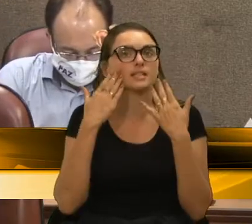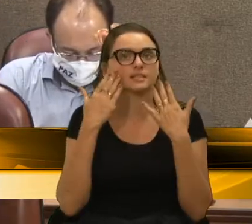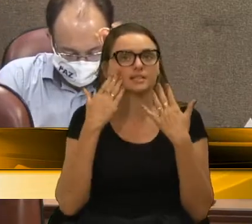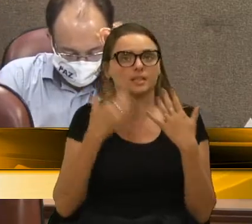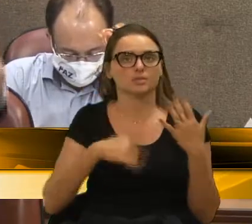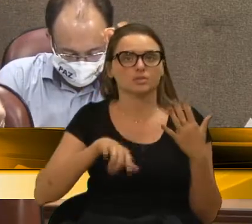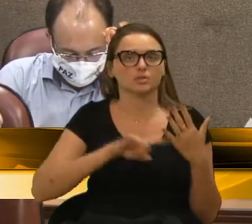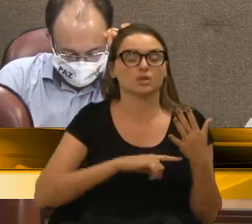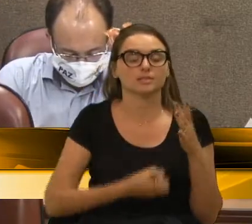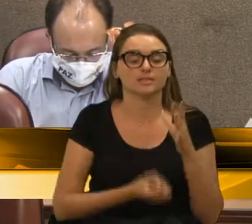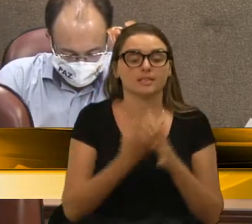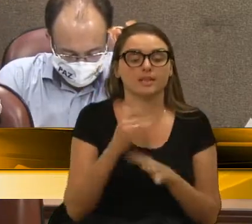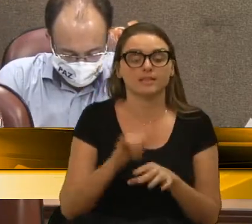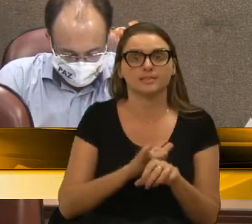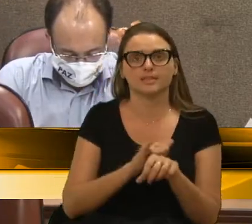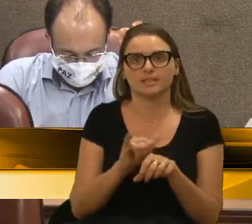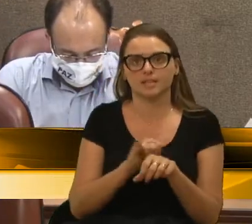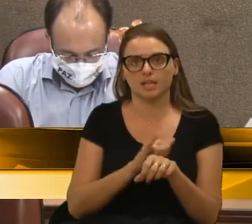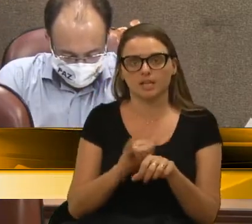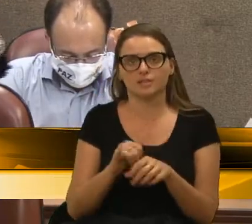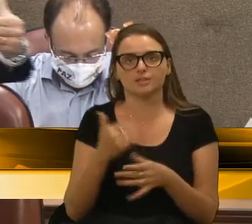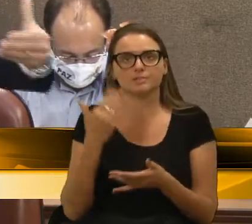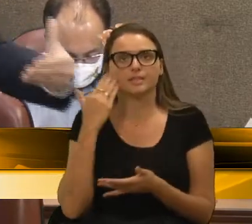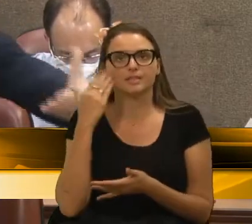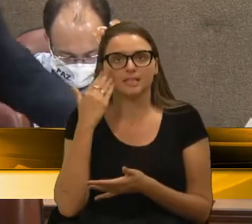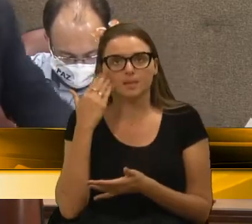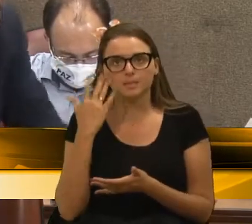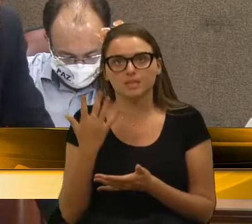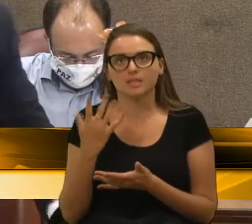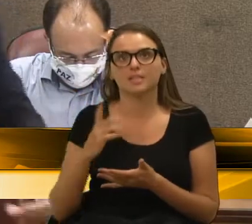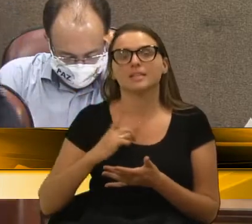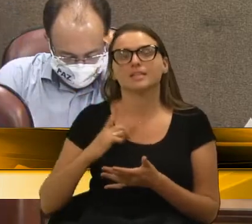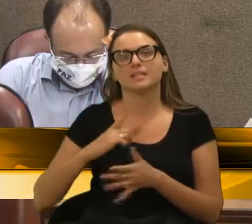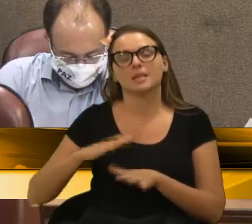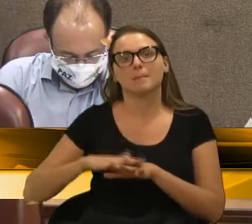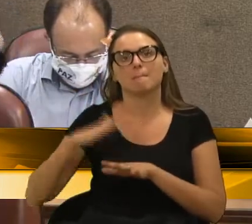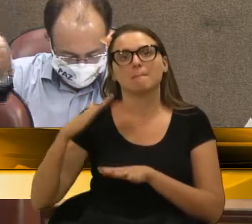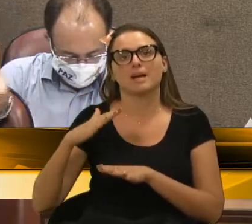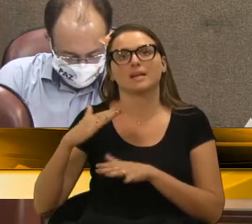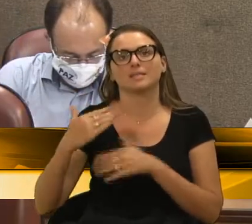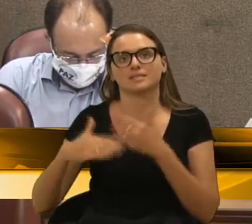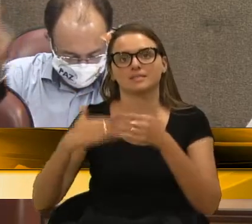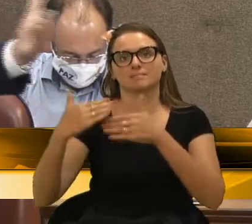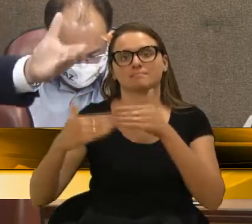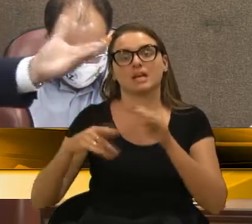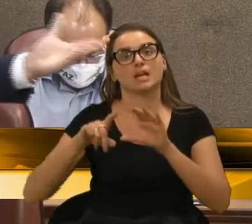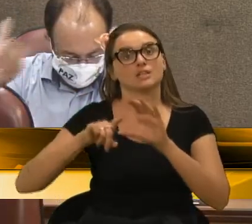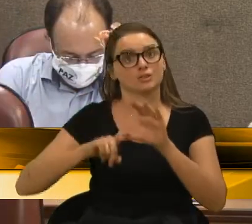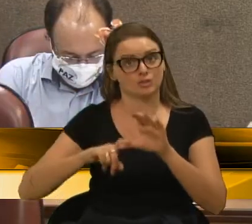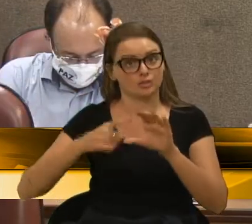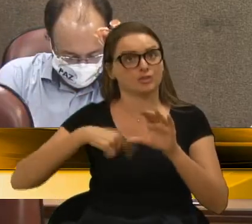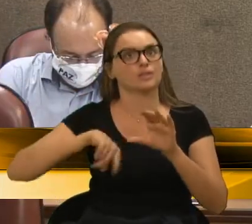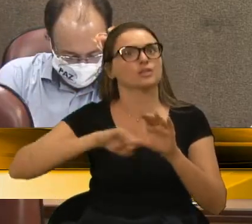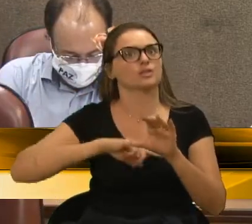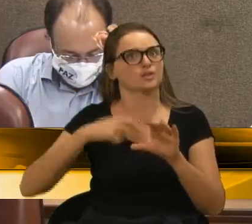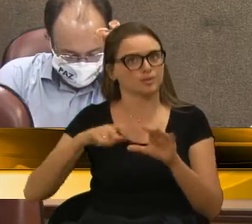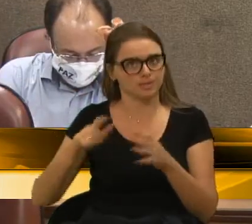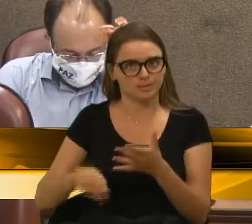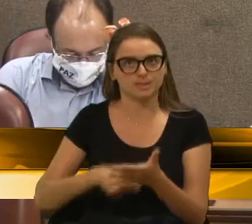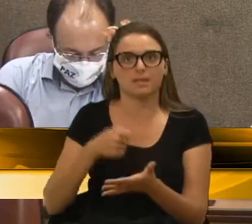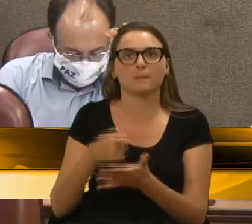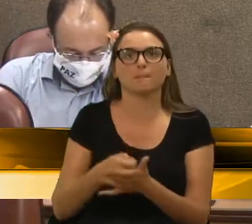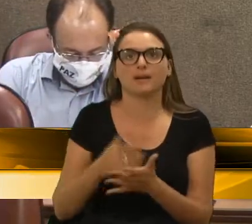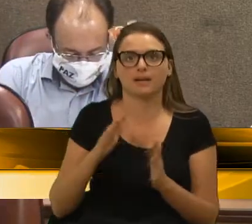criarmos mecanismos para, quem sabe, aplacar um pouco mais essa grande dívida que nós vamos ter que honrar, se